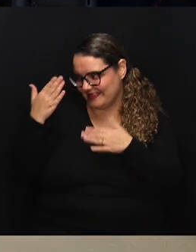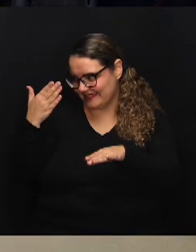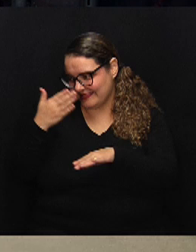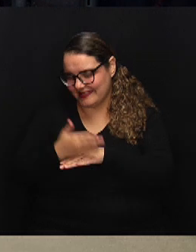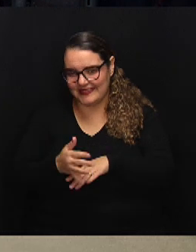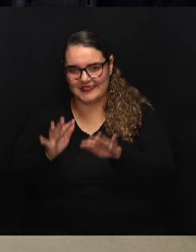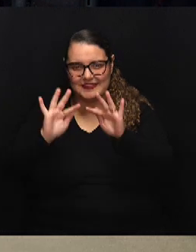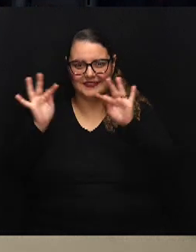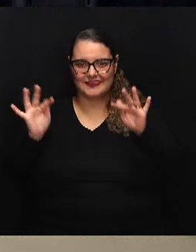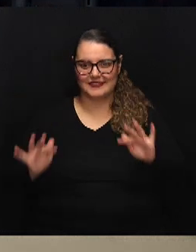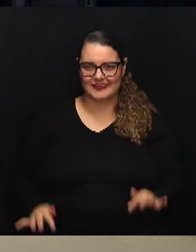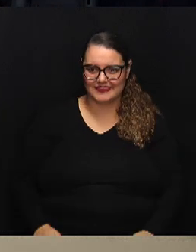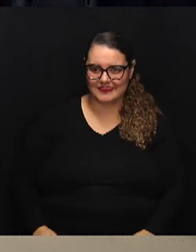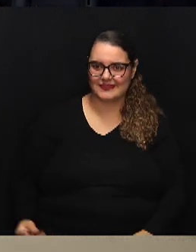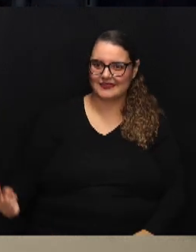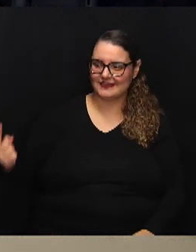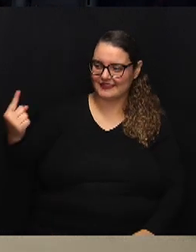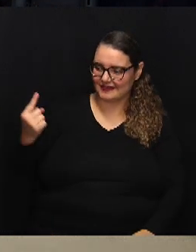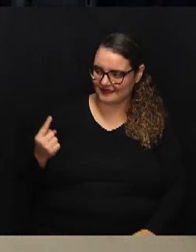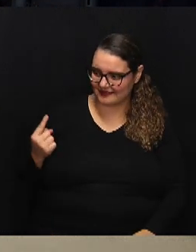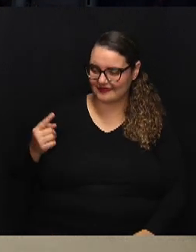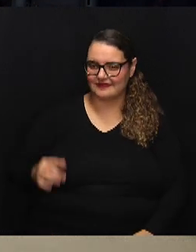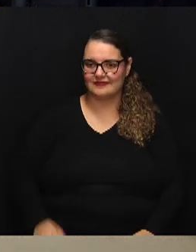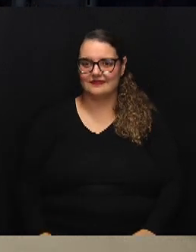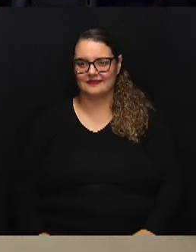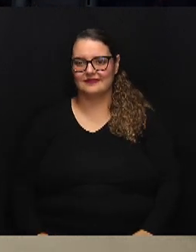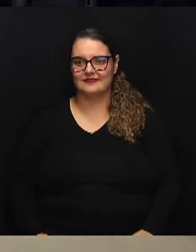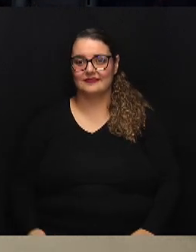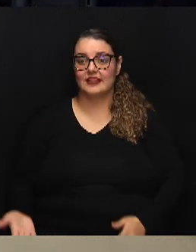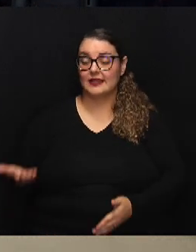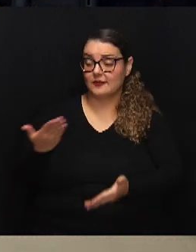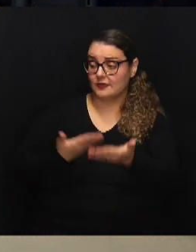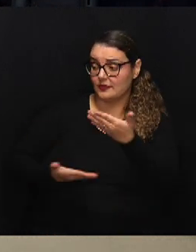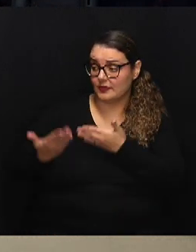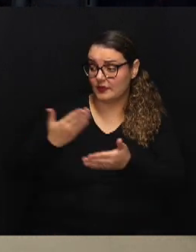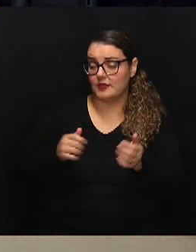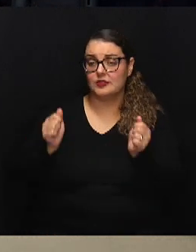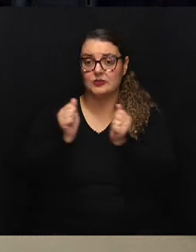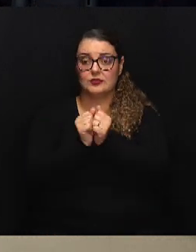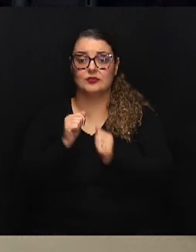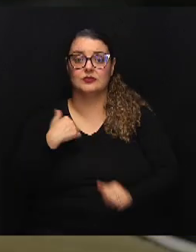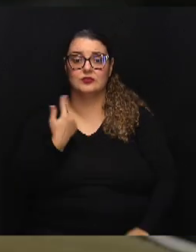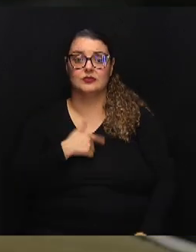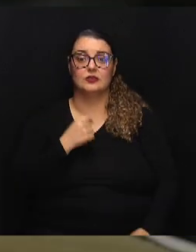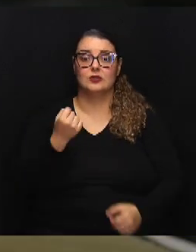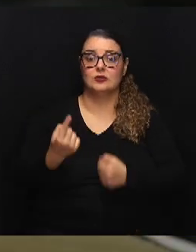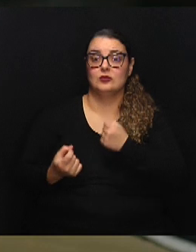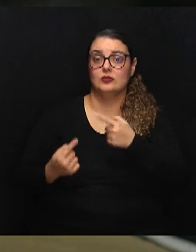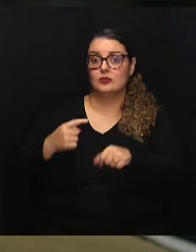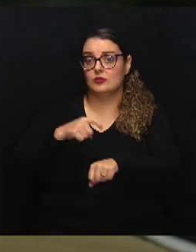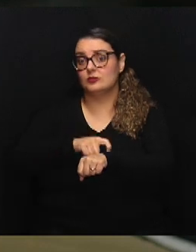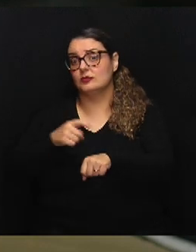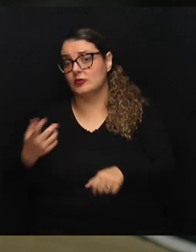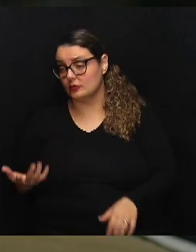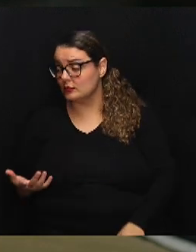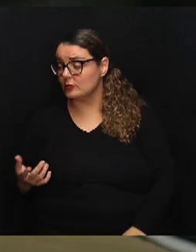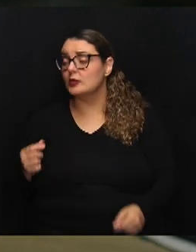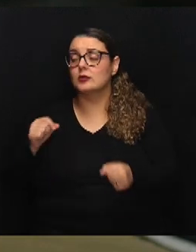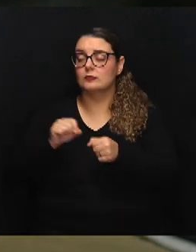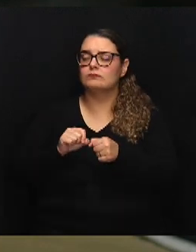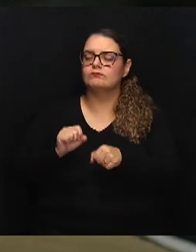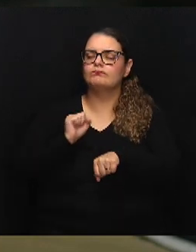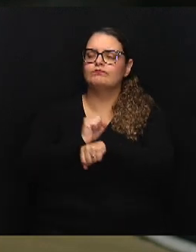feliz de você ter vindo e ter compartilhado, né, conosco algumas situações que faz a gente